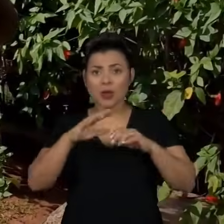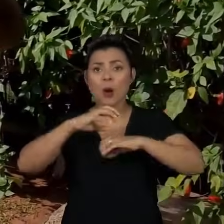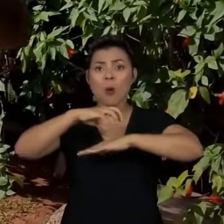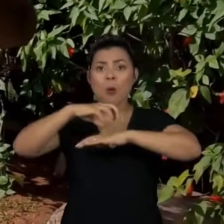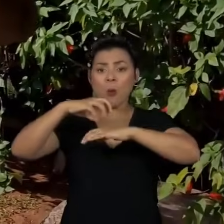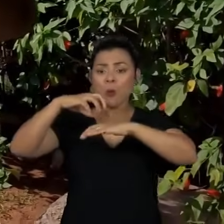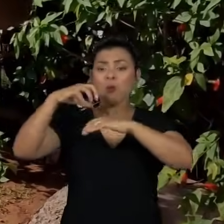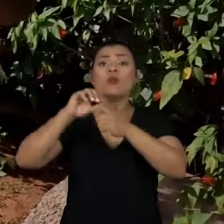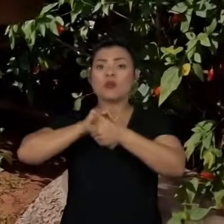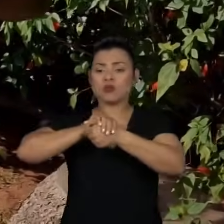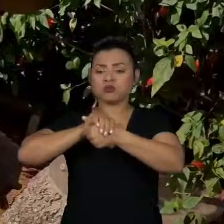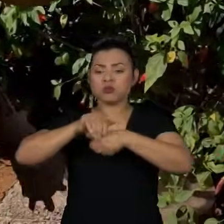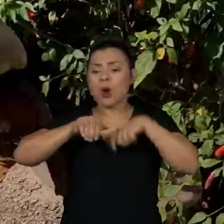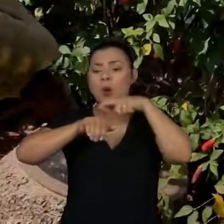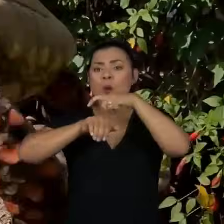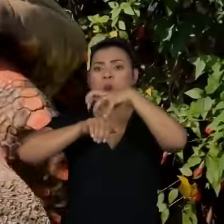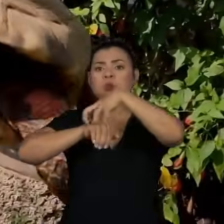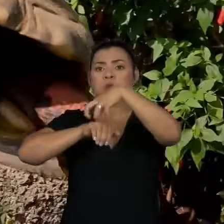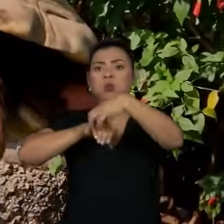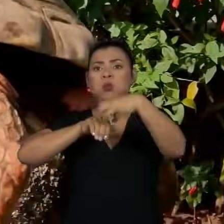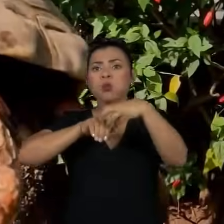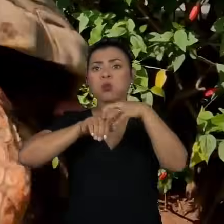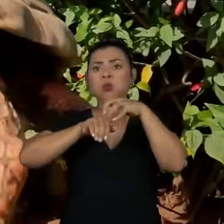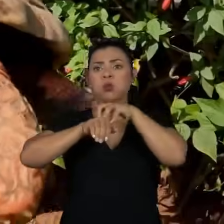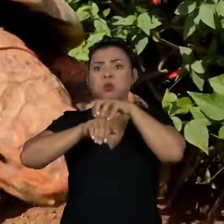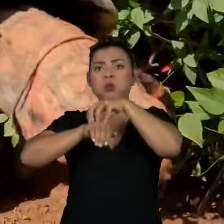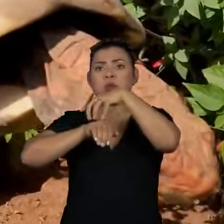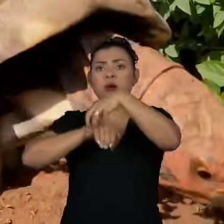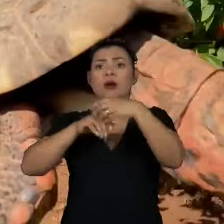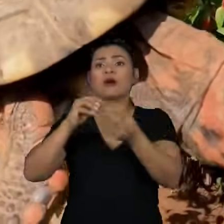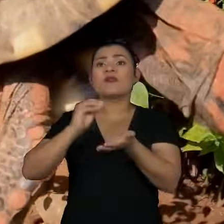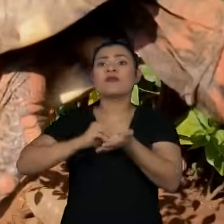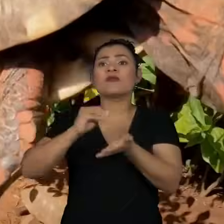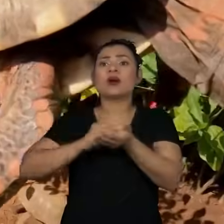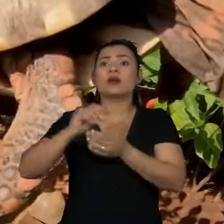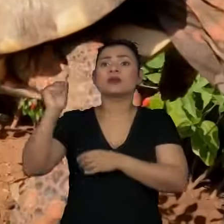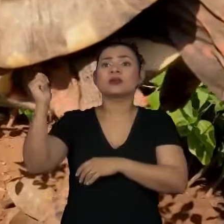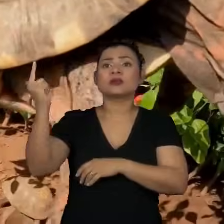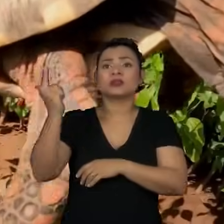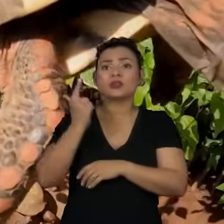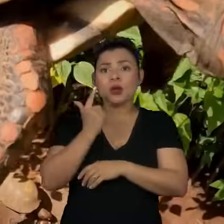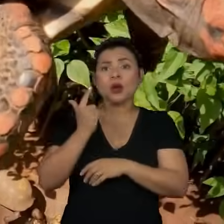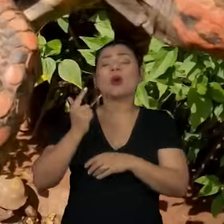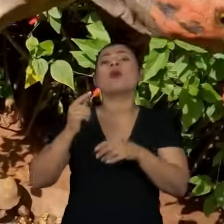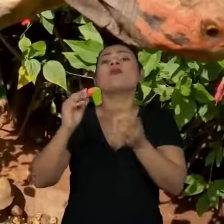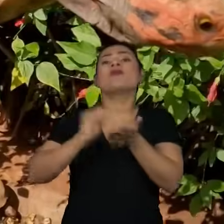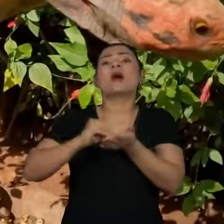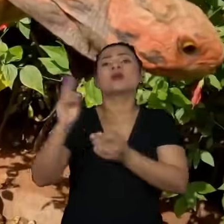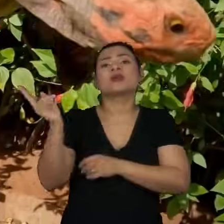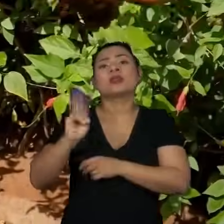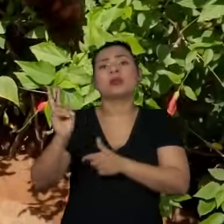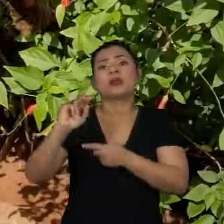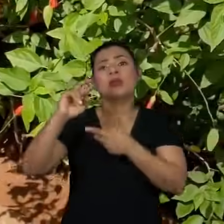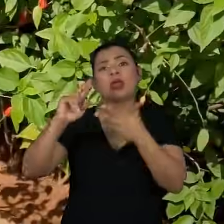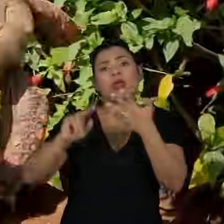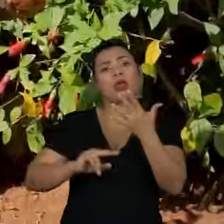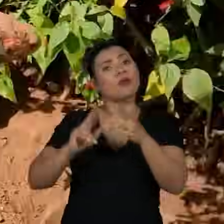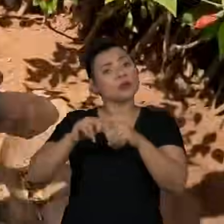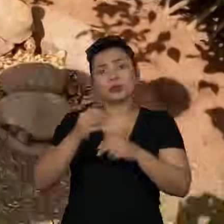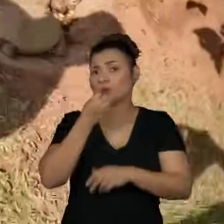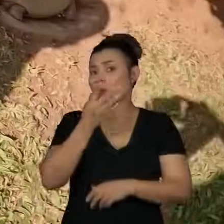Esses calombinhos aqui no casco deles é devido à falta de sol e de proteínas. Por isso que eles ficam assim meio que deformados. Não é